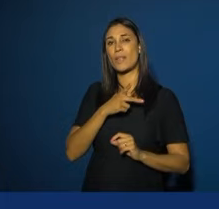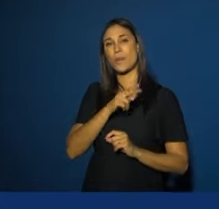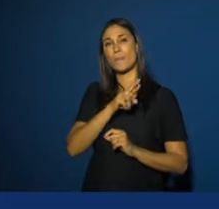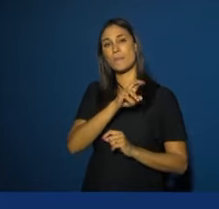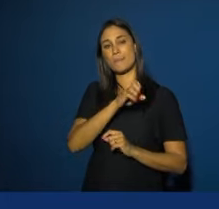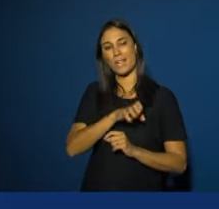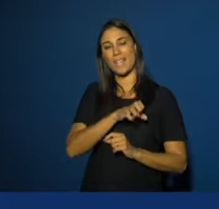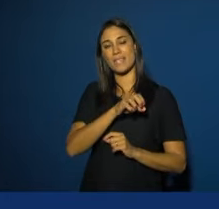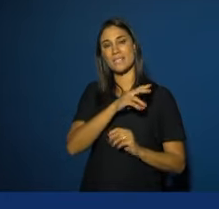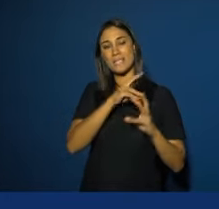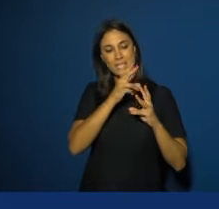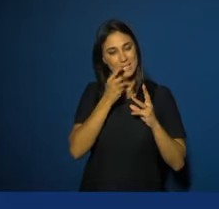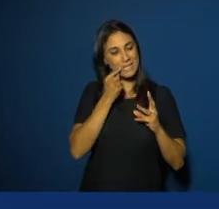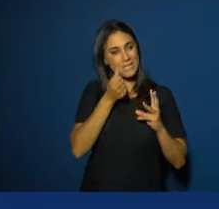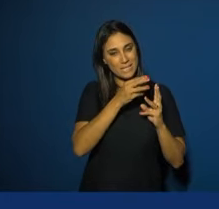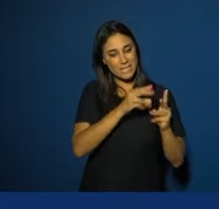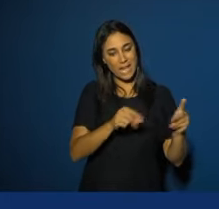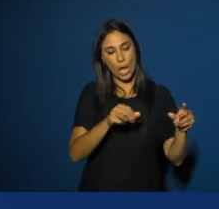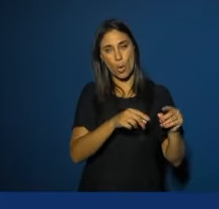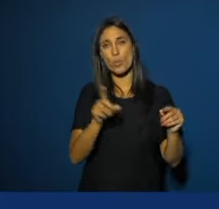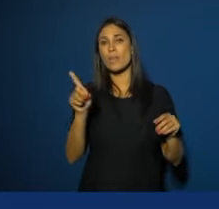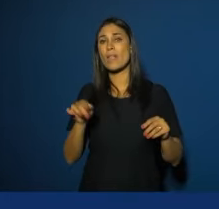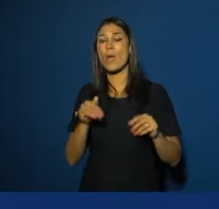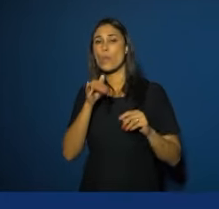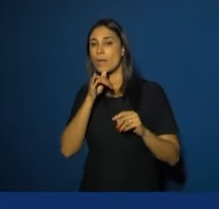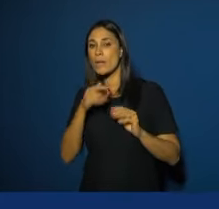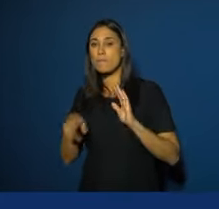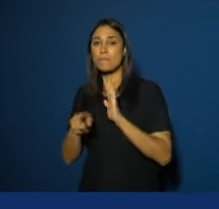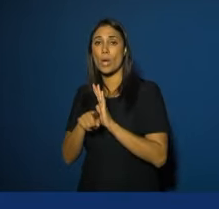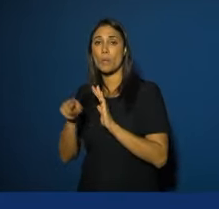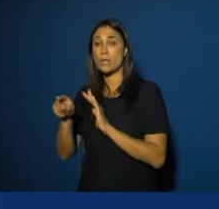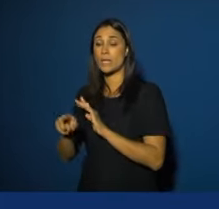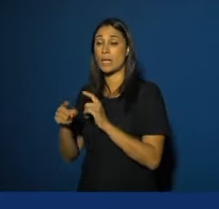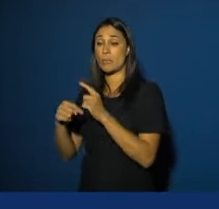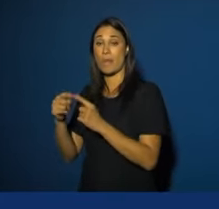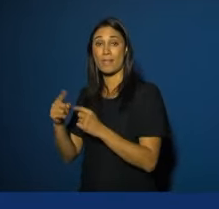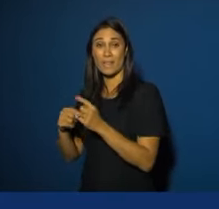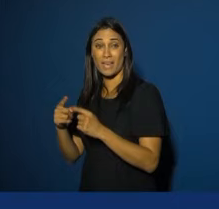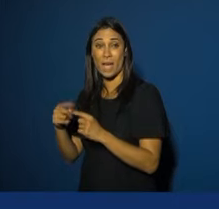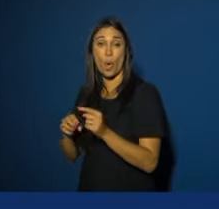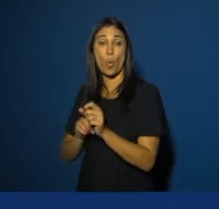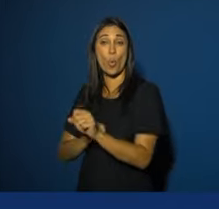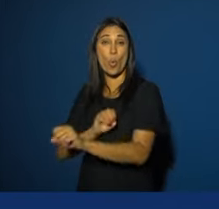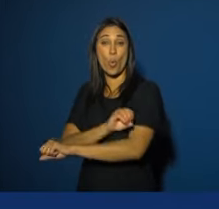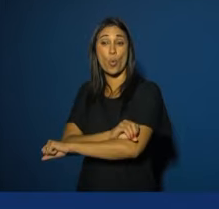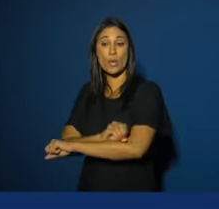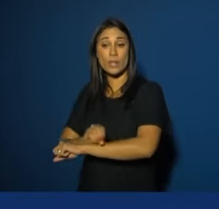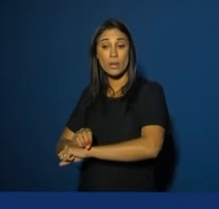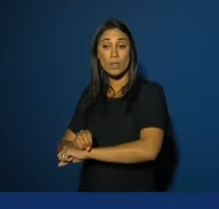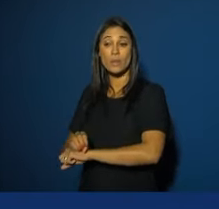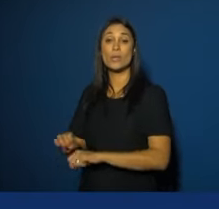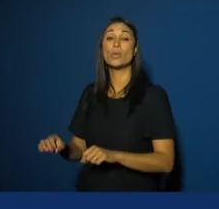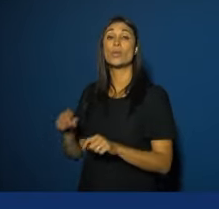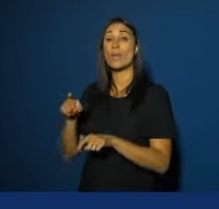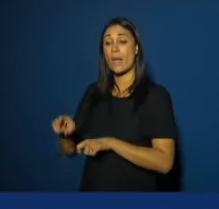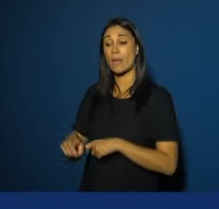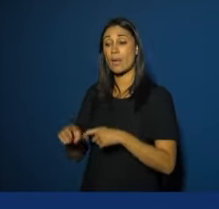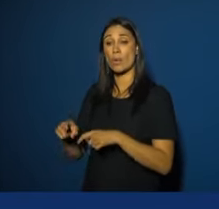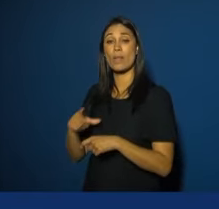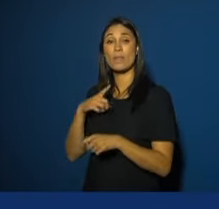pré-sal caipira, né, um volume gigantesco de matéria orgânica, que o Brasil é líder mundial hoje, né, em termos de produção